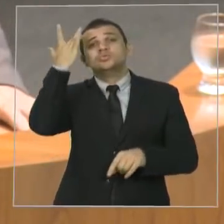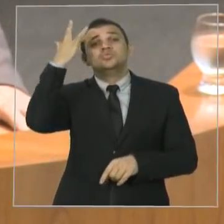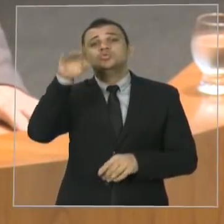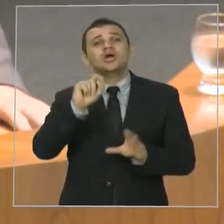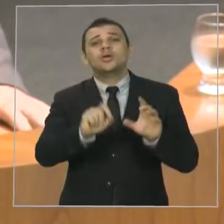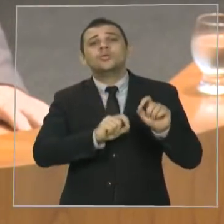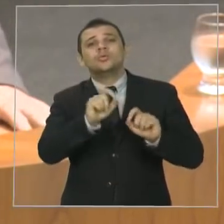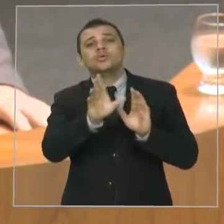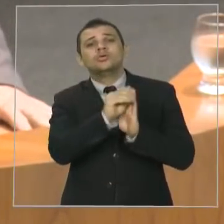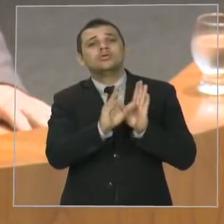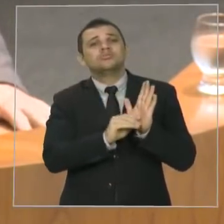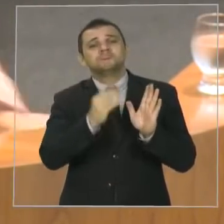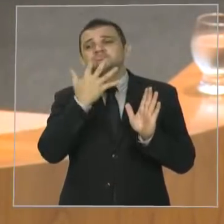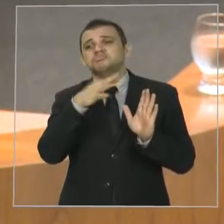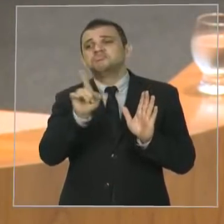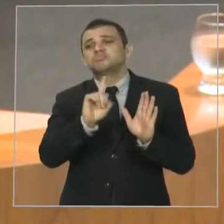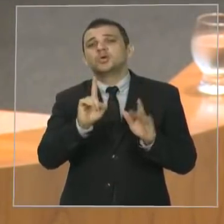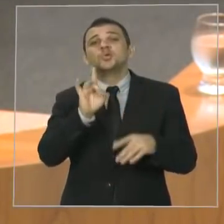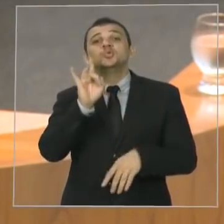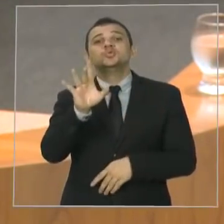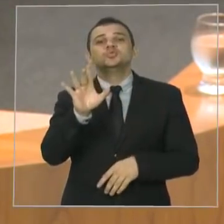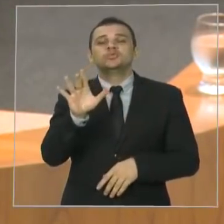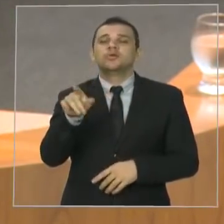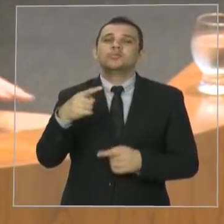nós temos que ter